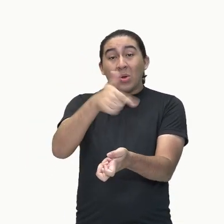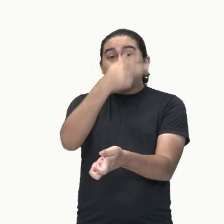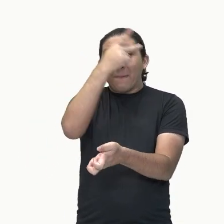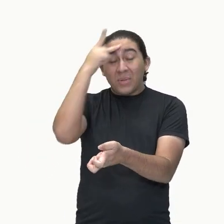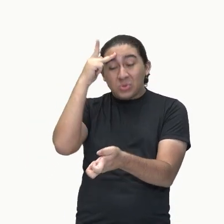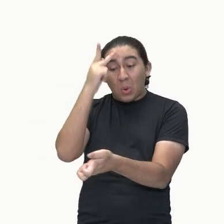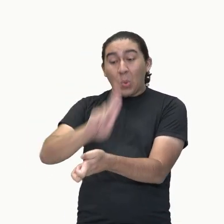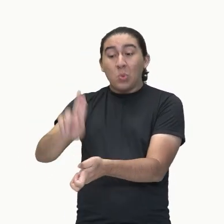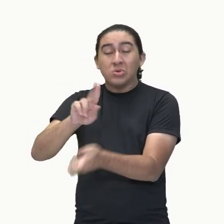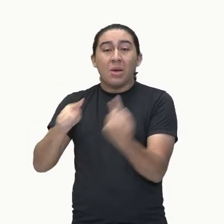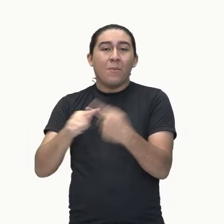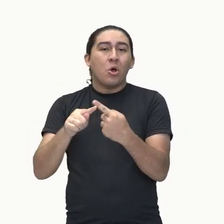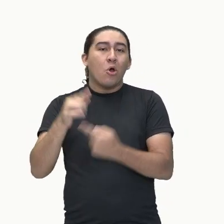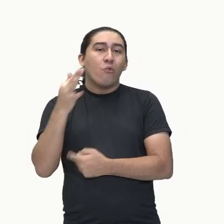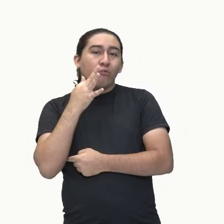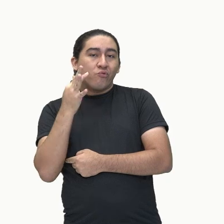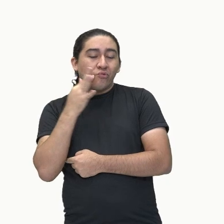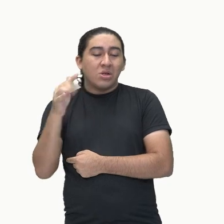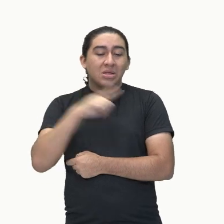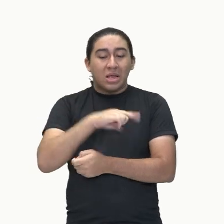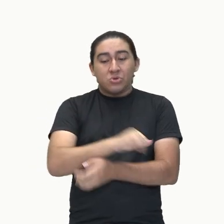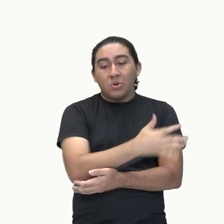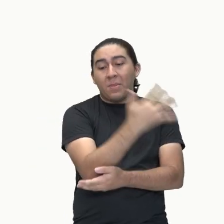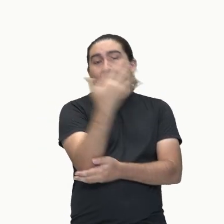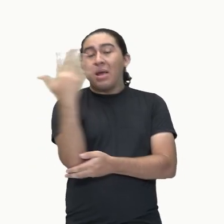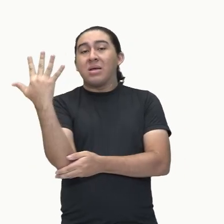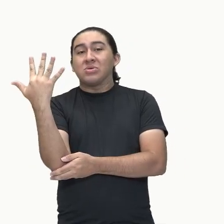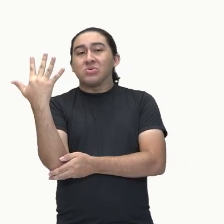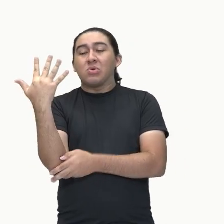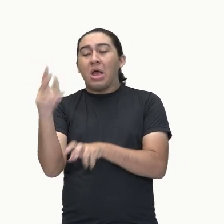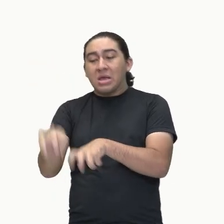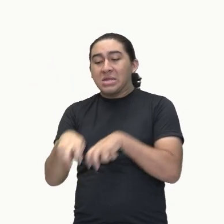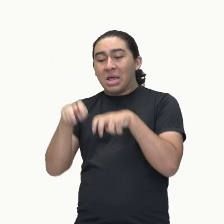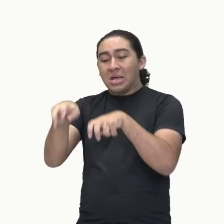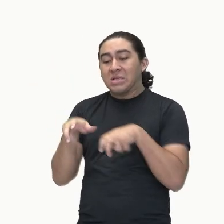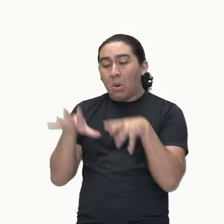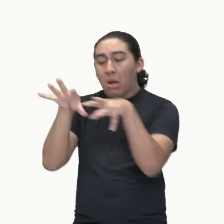para frutas há o mato, porque a criação come,